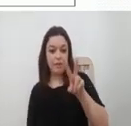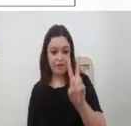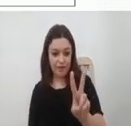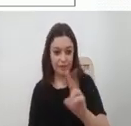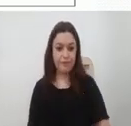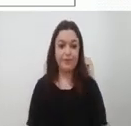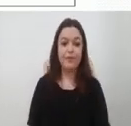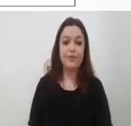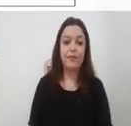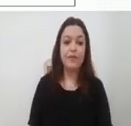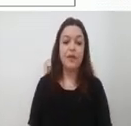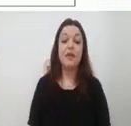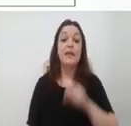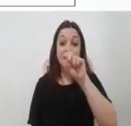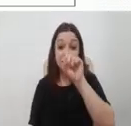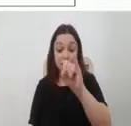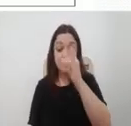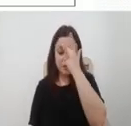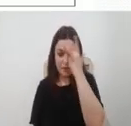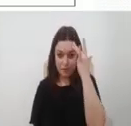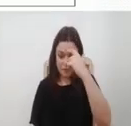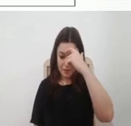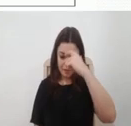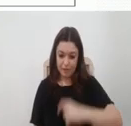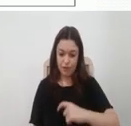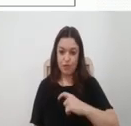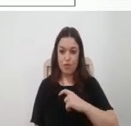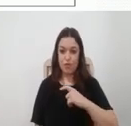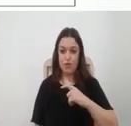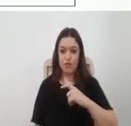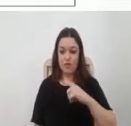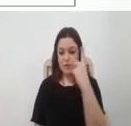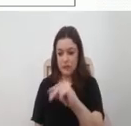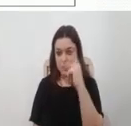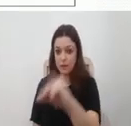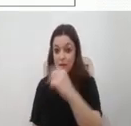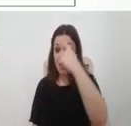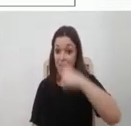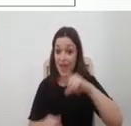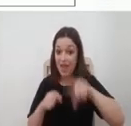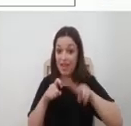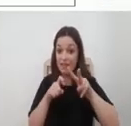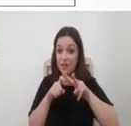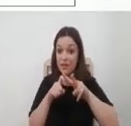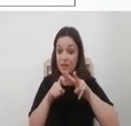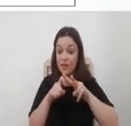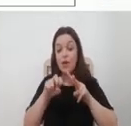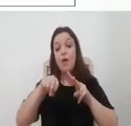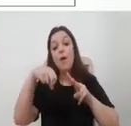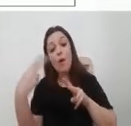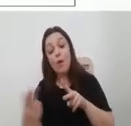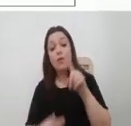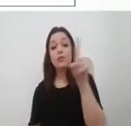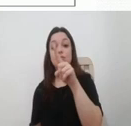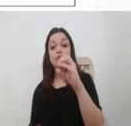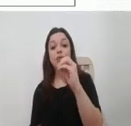todos os casos. E caso quem praticou o ato de maus tratos tenha sido um médico